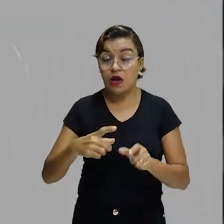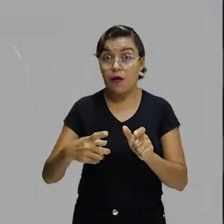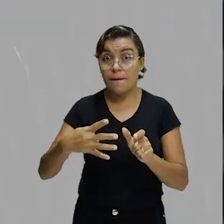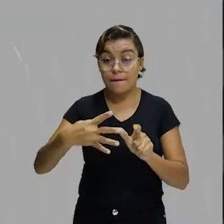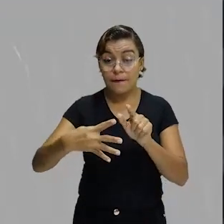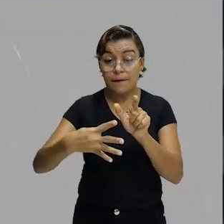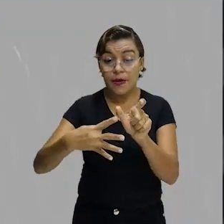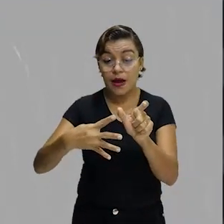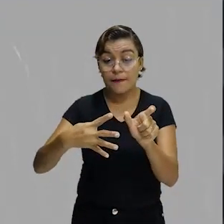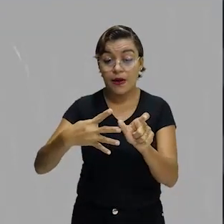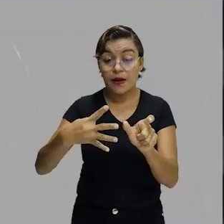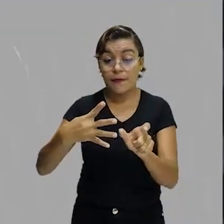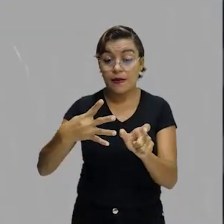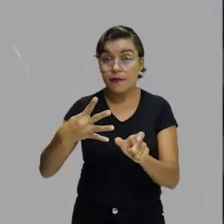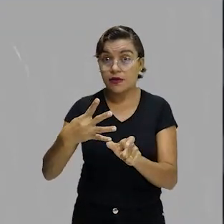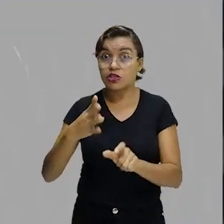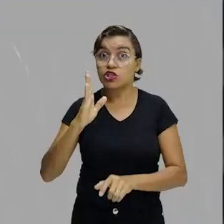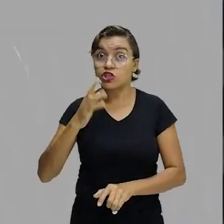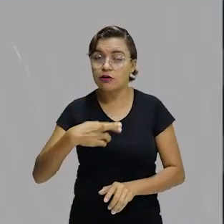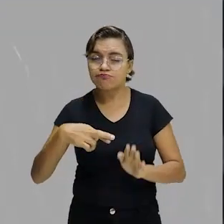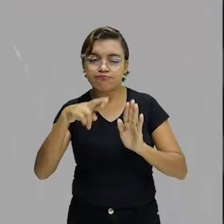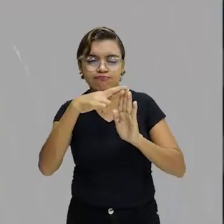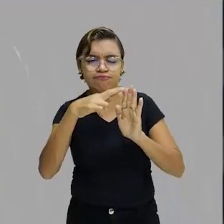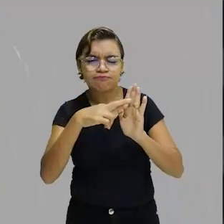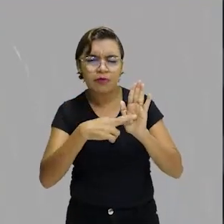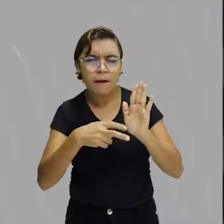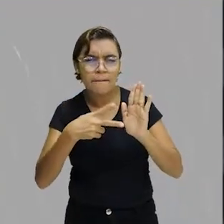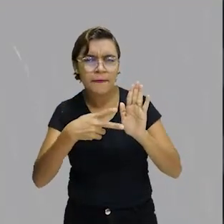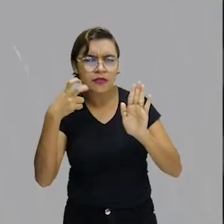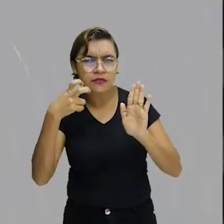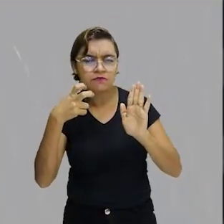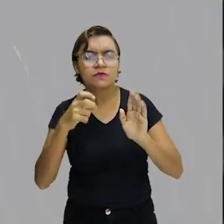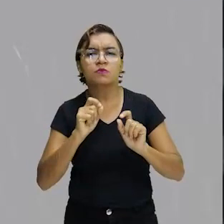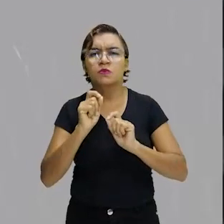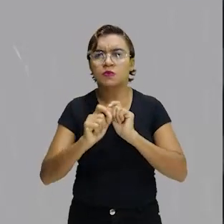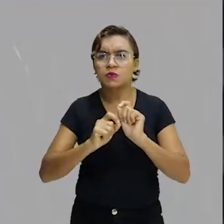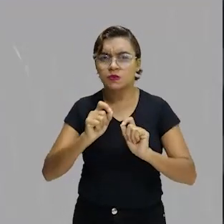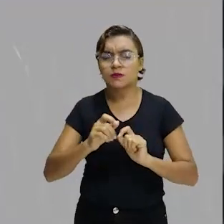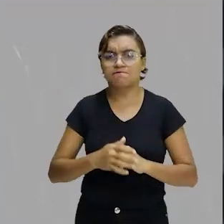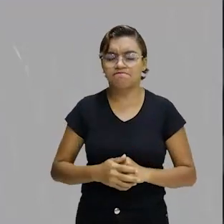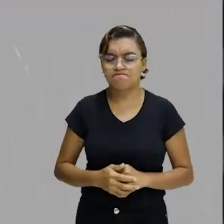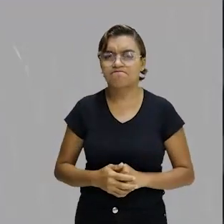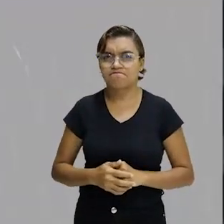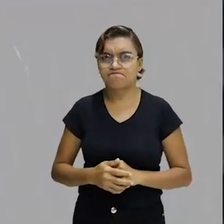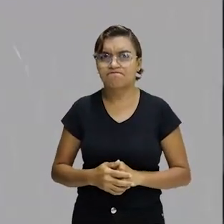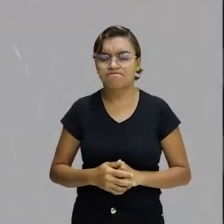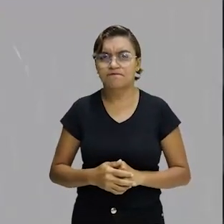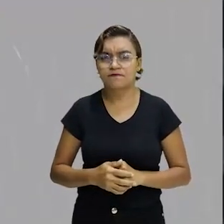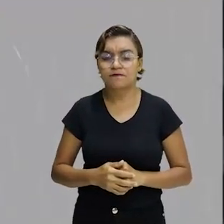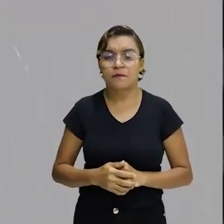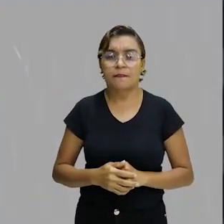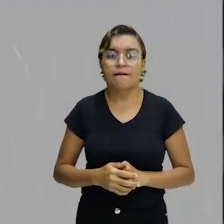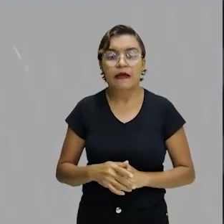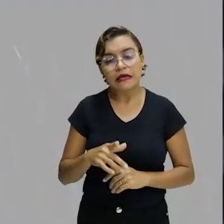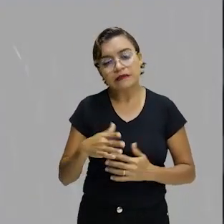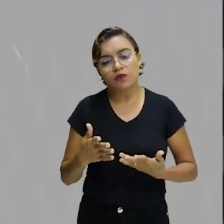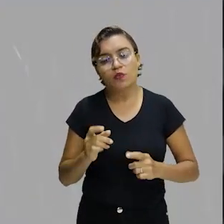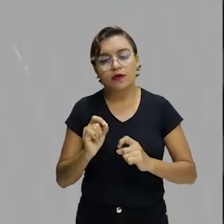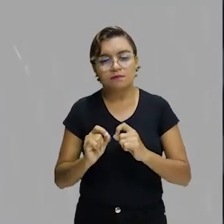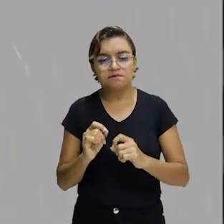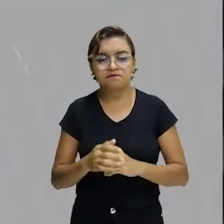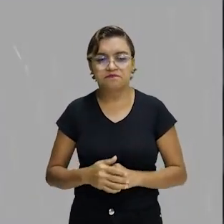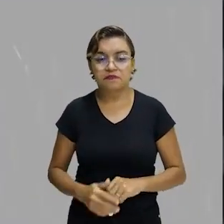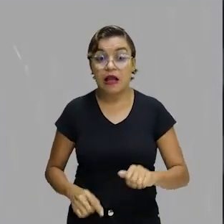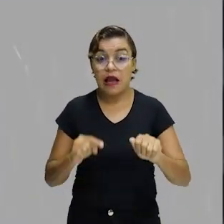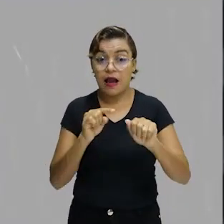já identificamos uma regra facilmente em que este silogismo está burlando ela. Então, veja só.